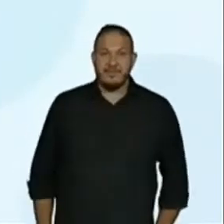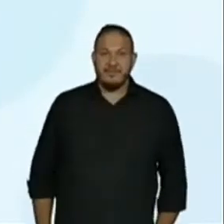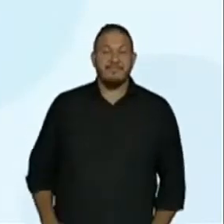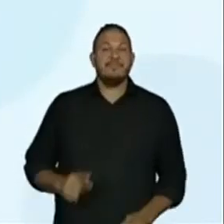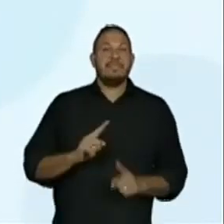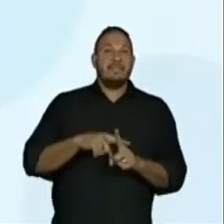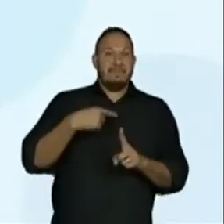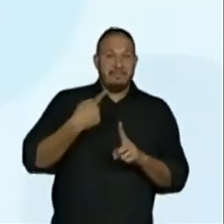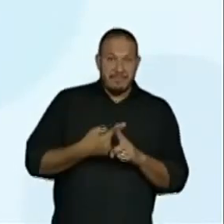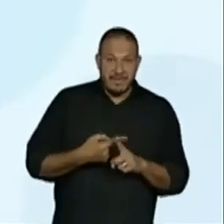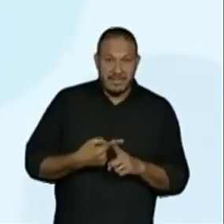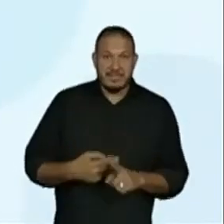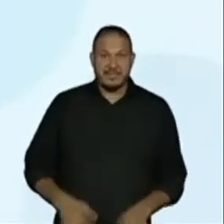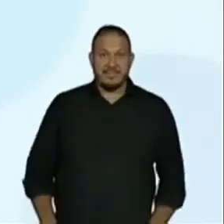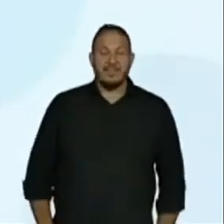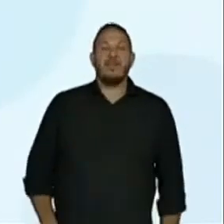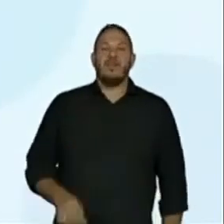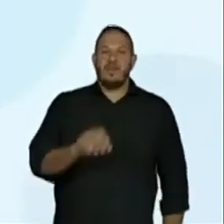mais